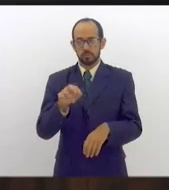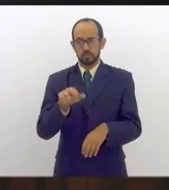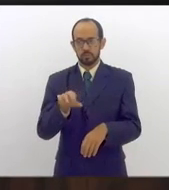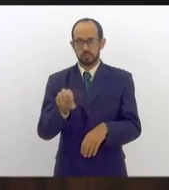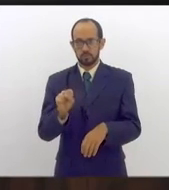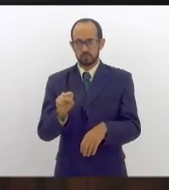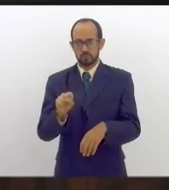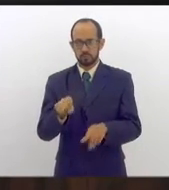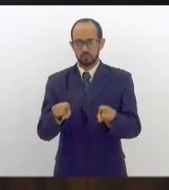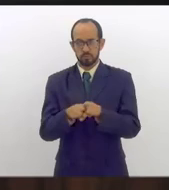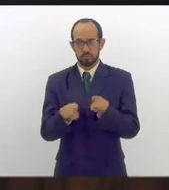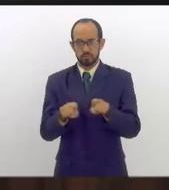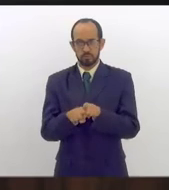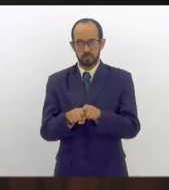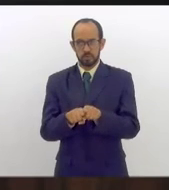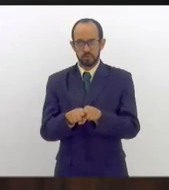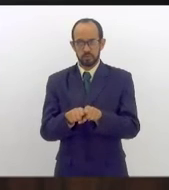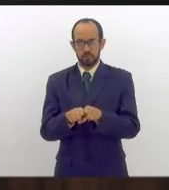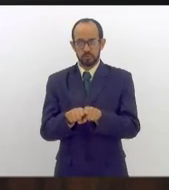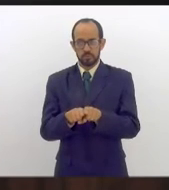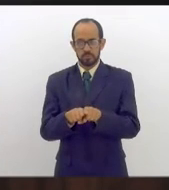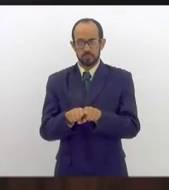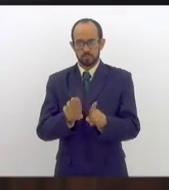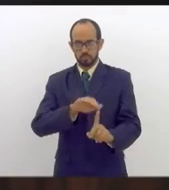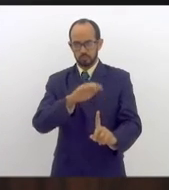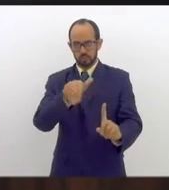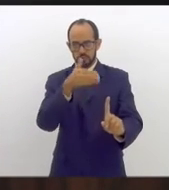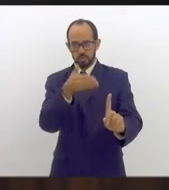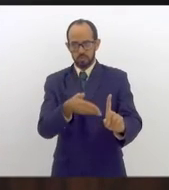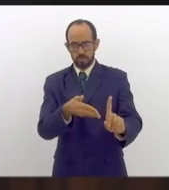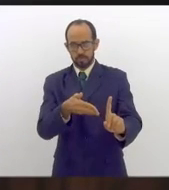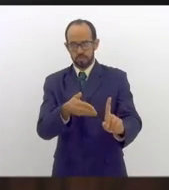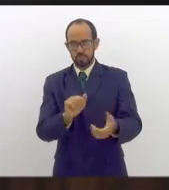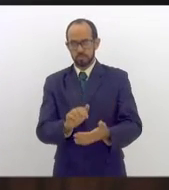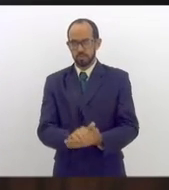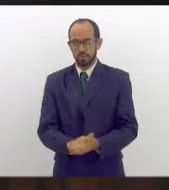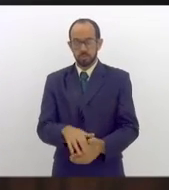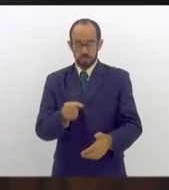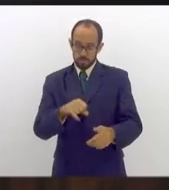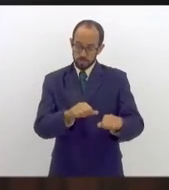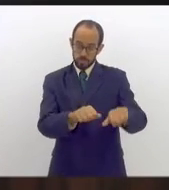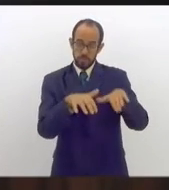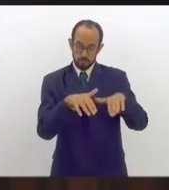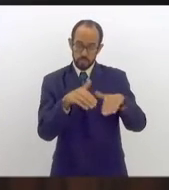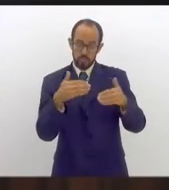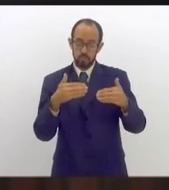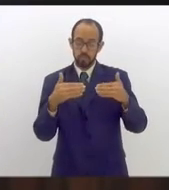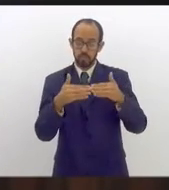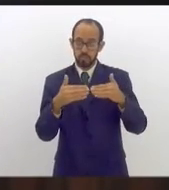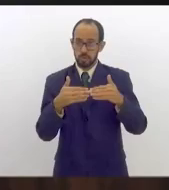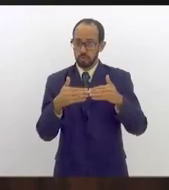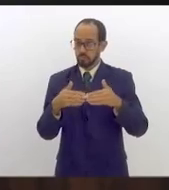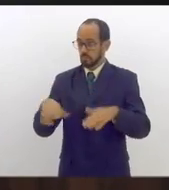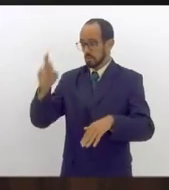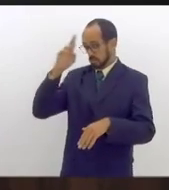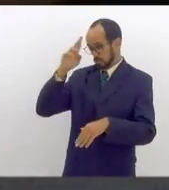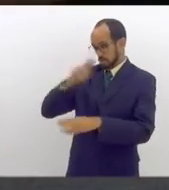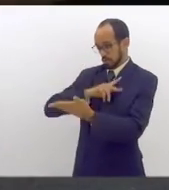e os homenageados, se o plenário concordar. Senhora